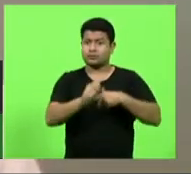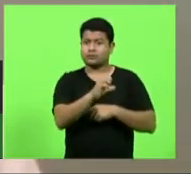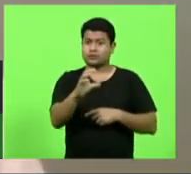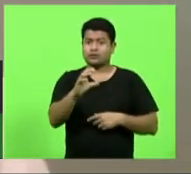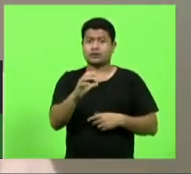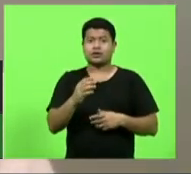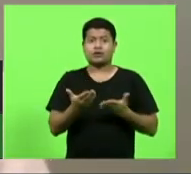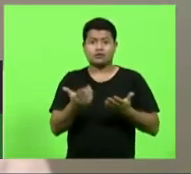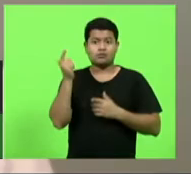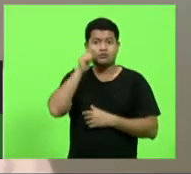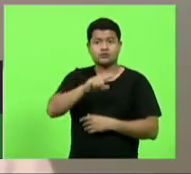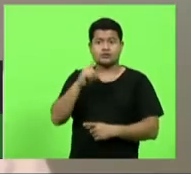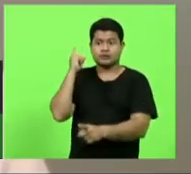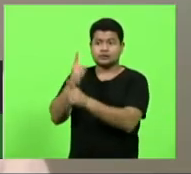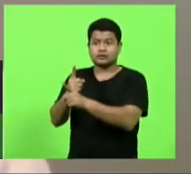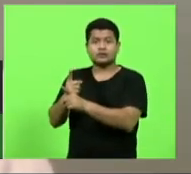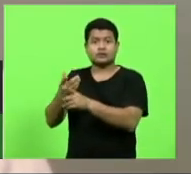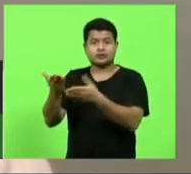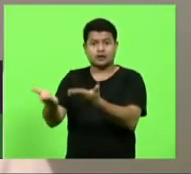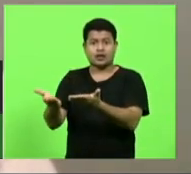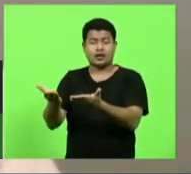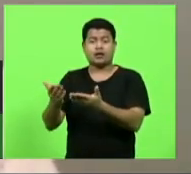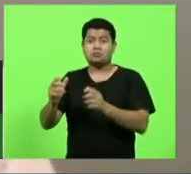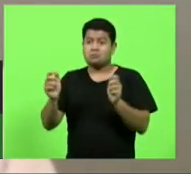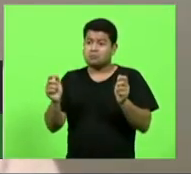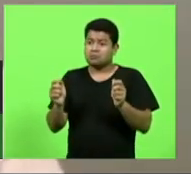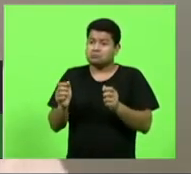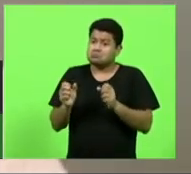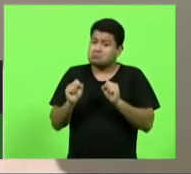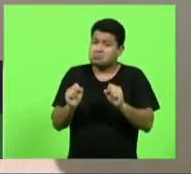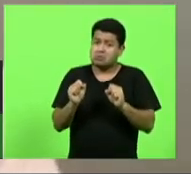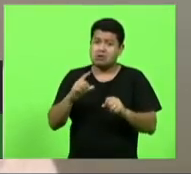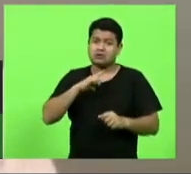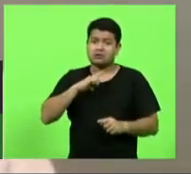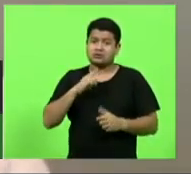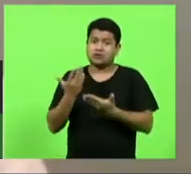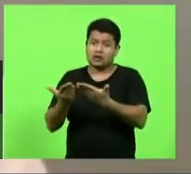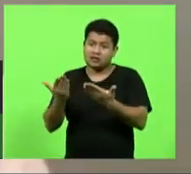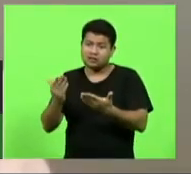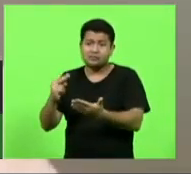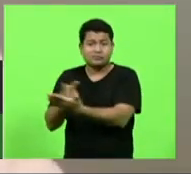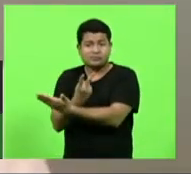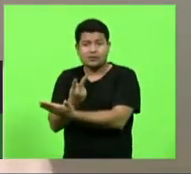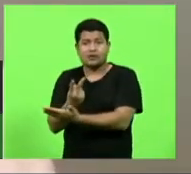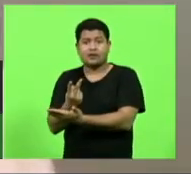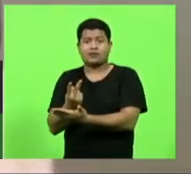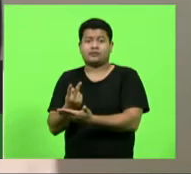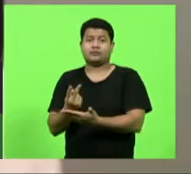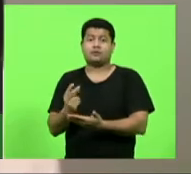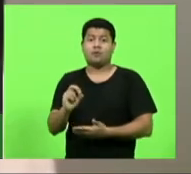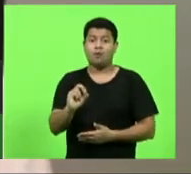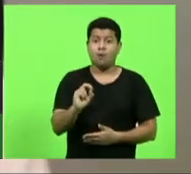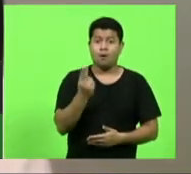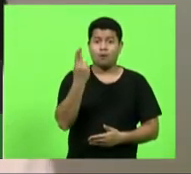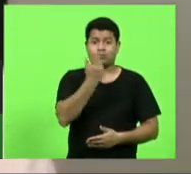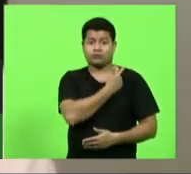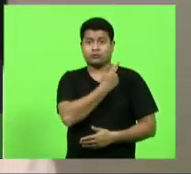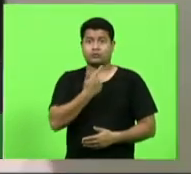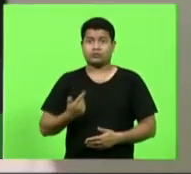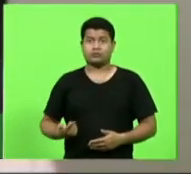uma situação que pode ter algum substrato, pode ter alguma consistência, ou então o governo irá